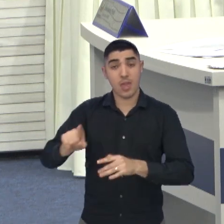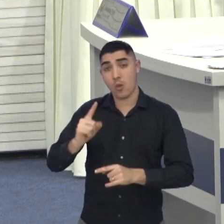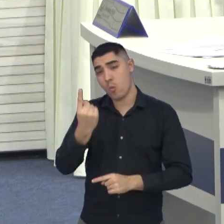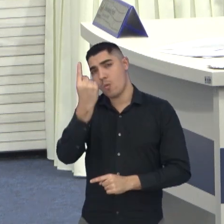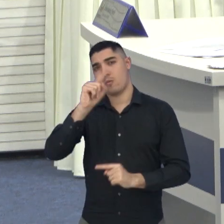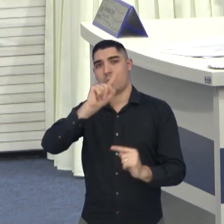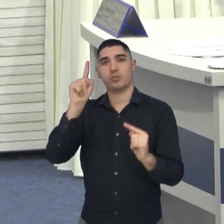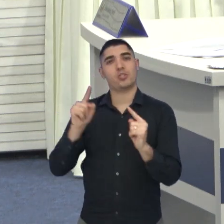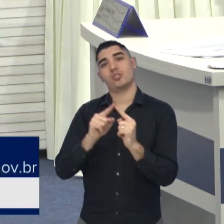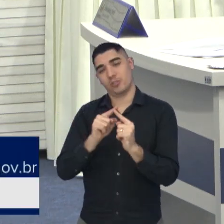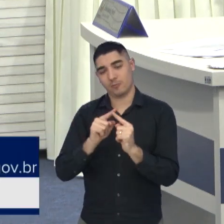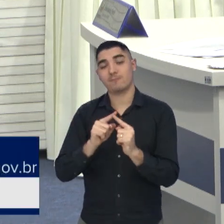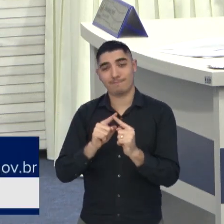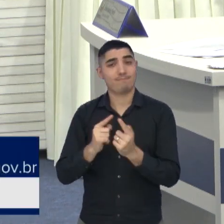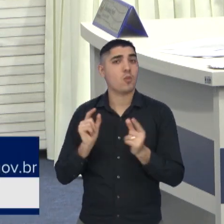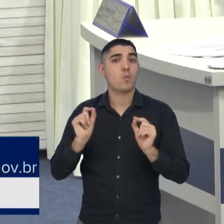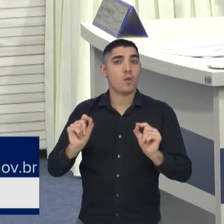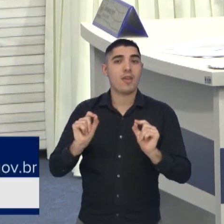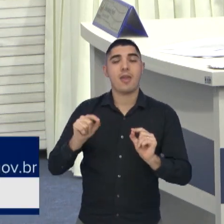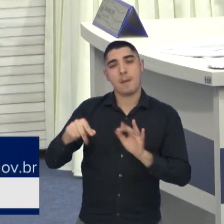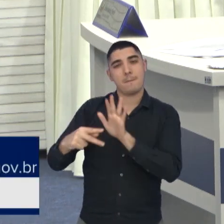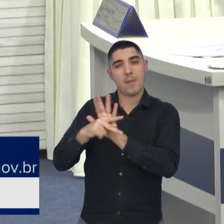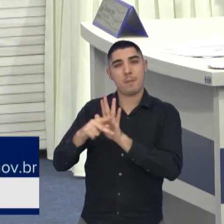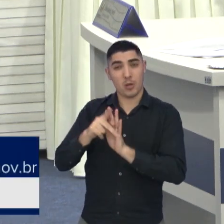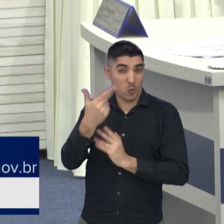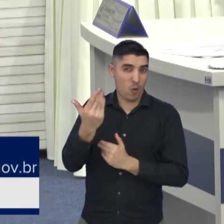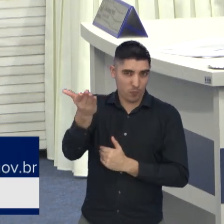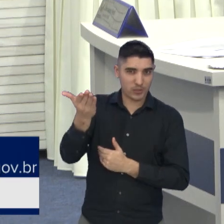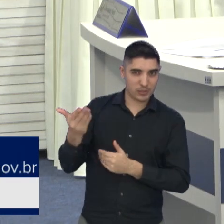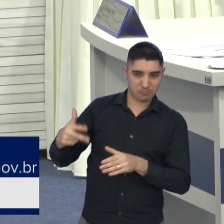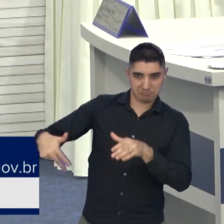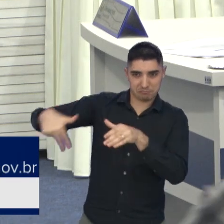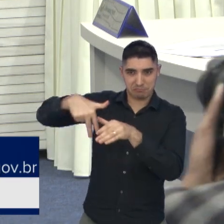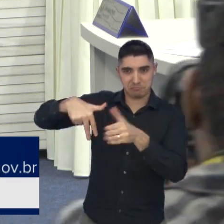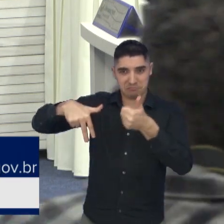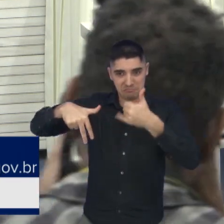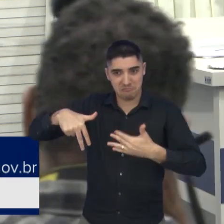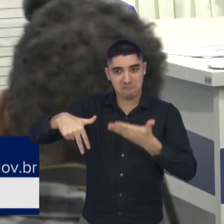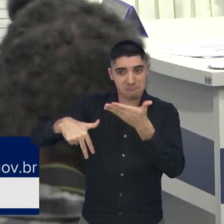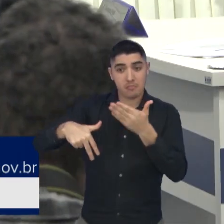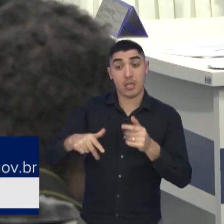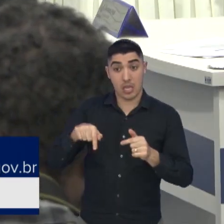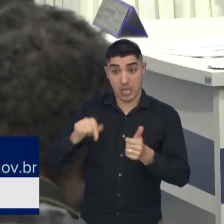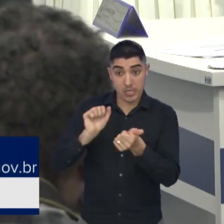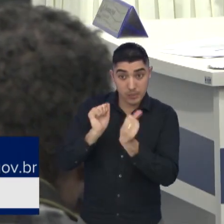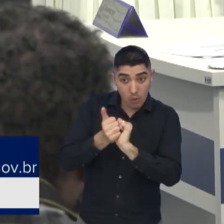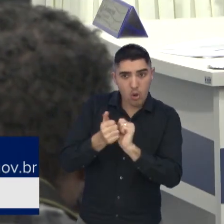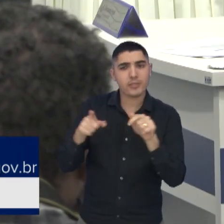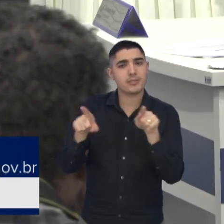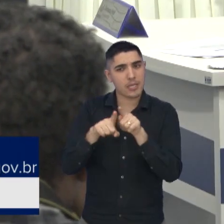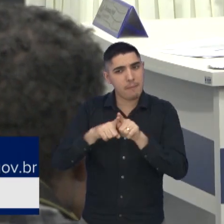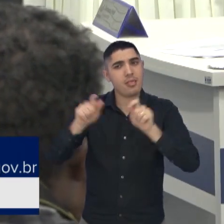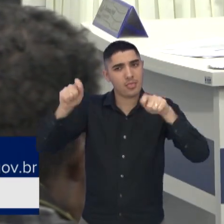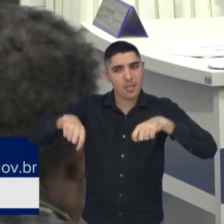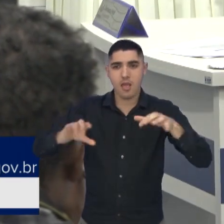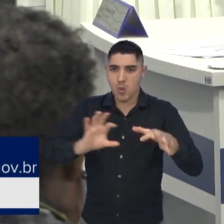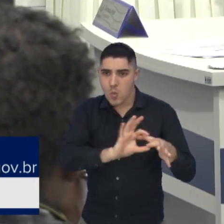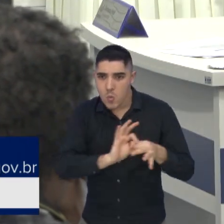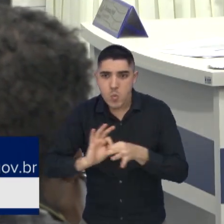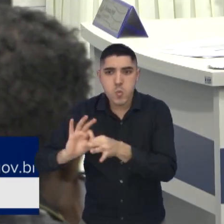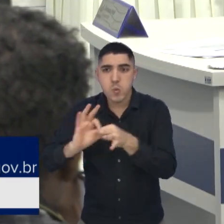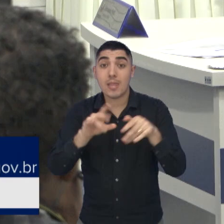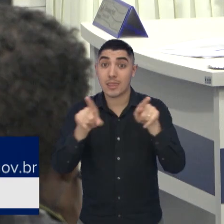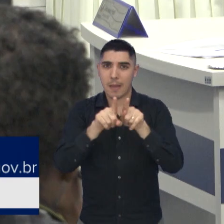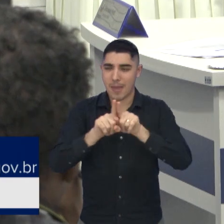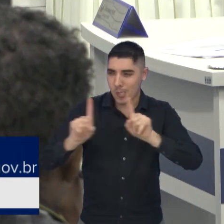só visão, e conforme o senhor está explanando aí na tribuna, o esporte ele também traz essa união, essa competitividade